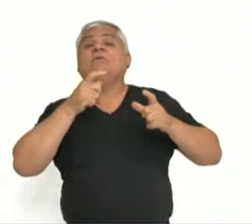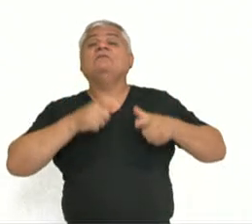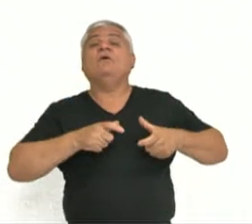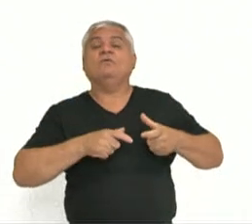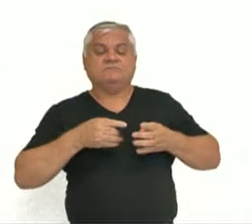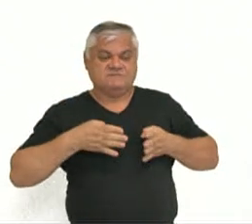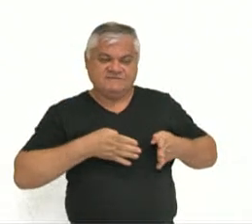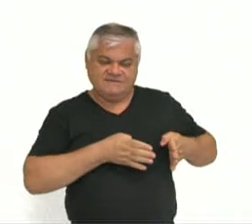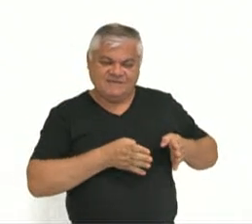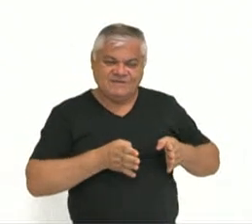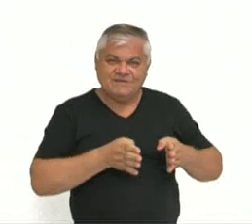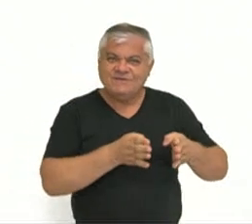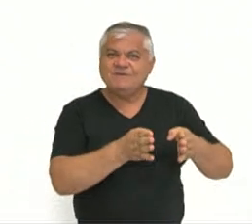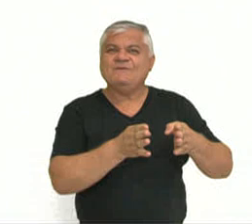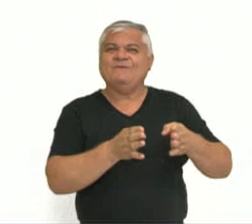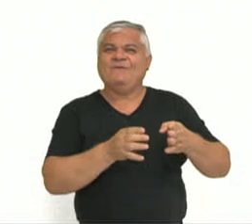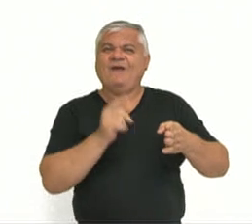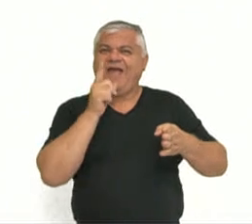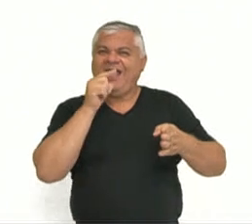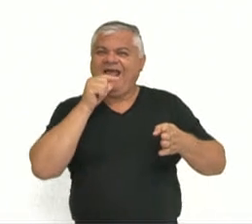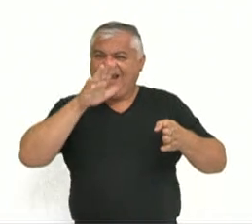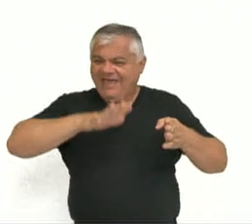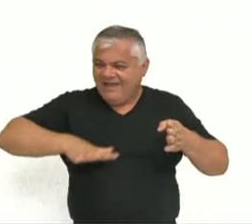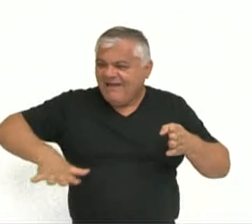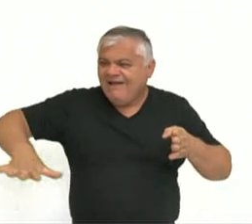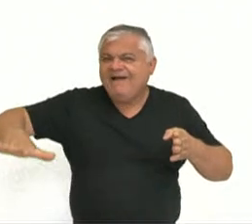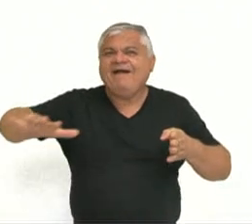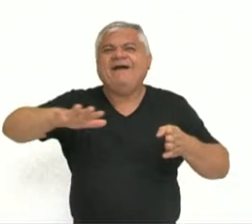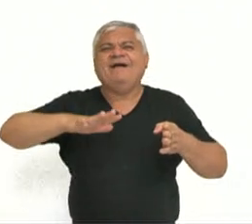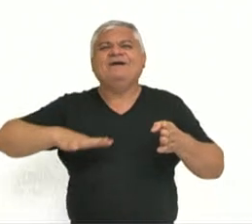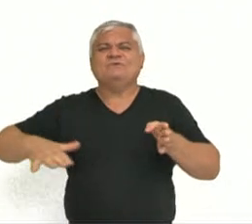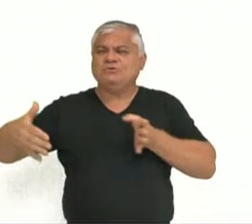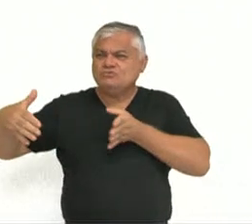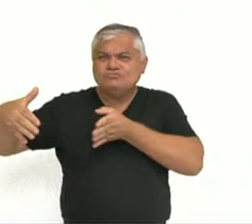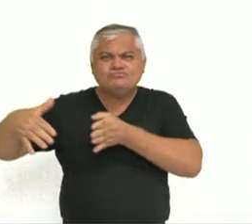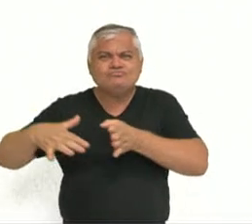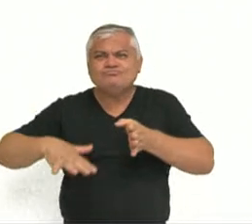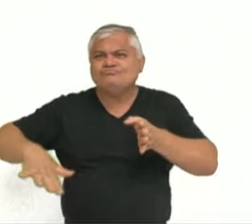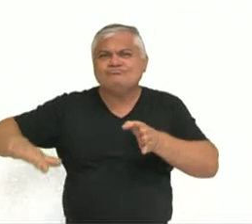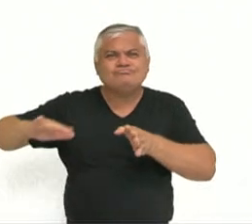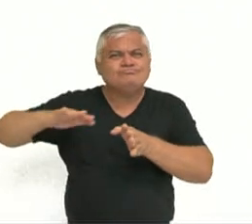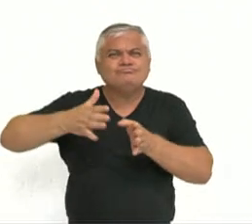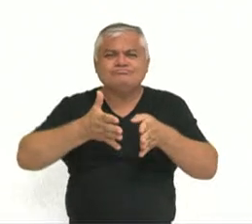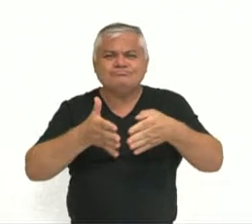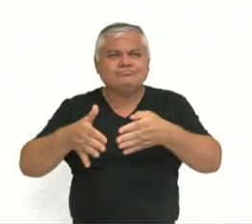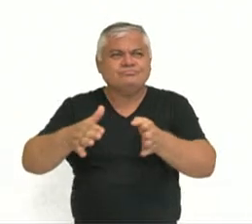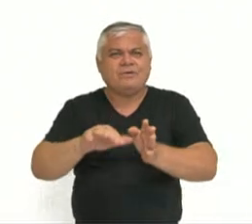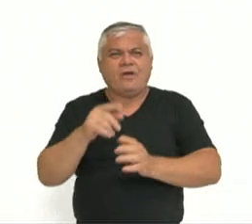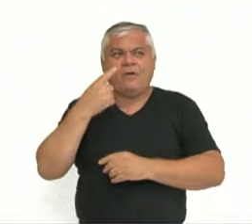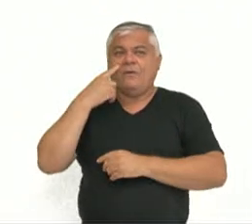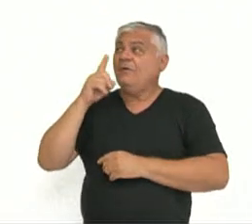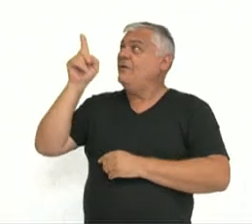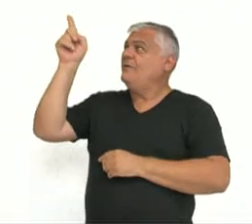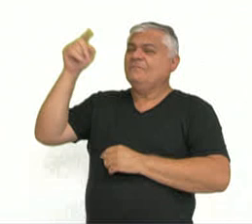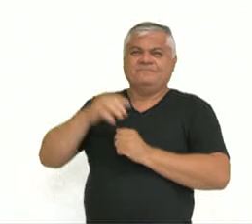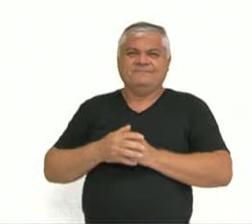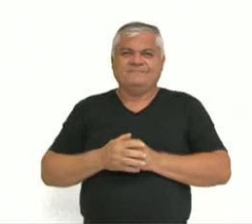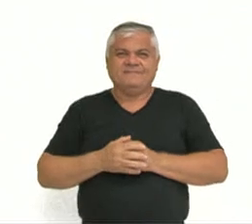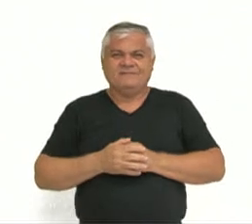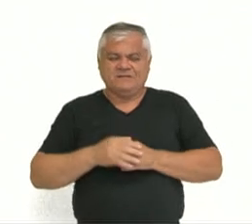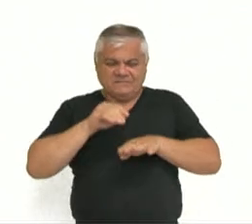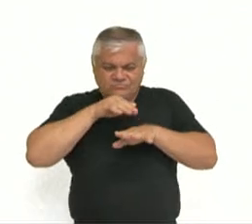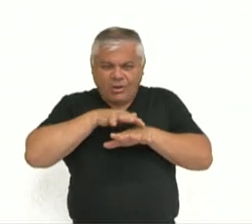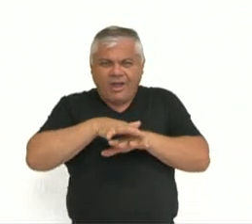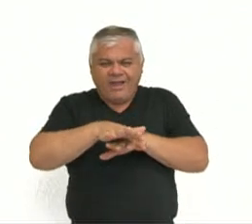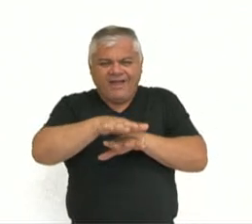ela veio de rios de lagos e Mananciais na verdade olha aqui por exemplo nessa imagem observando